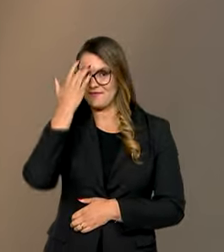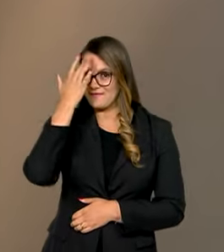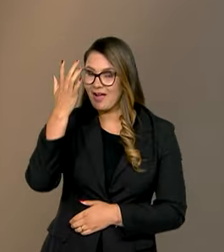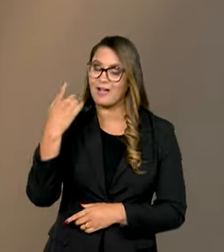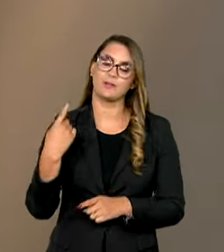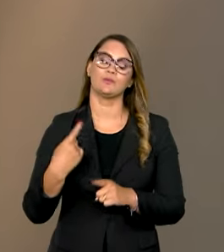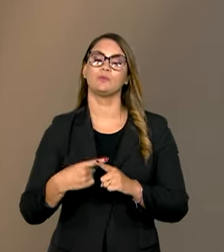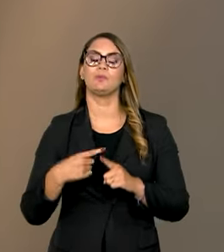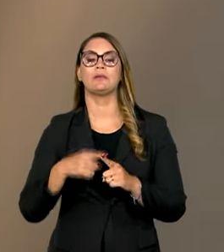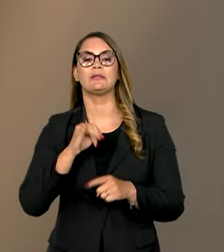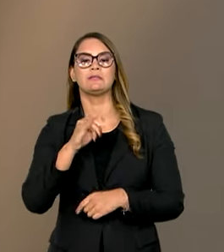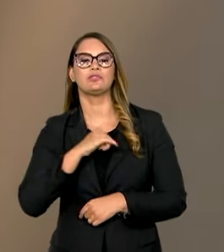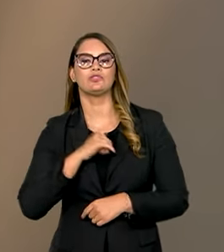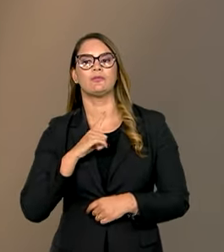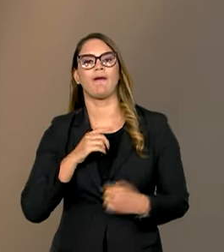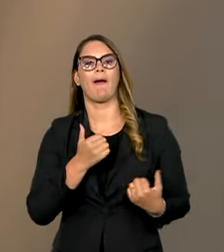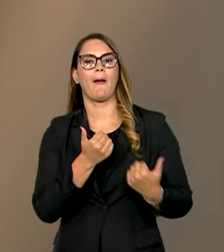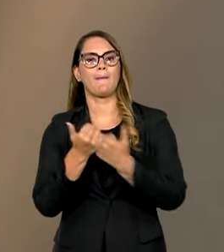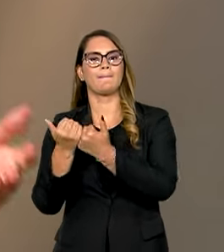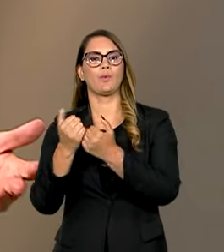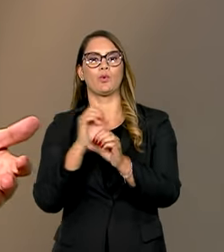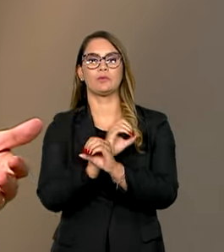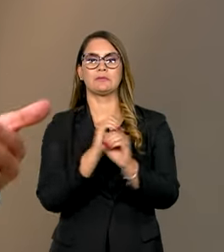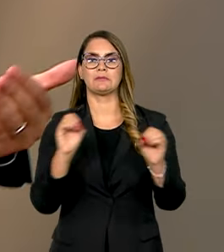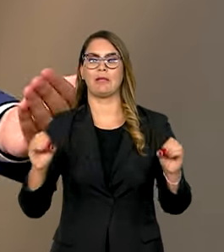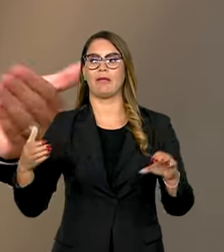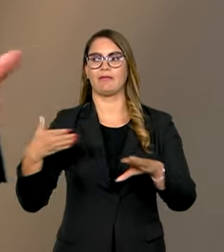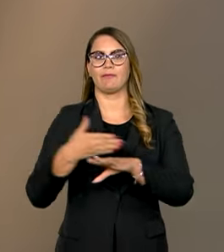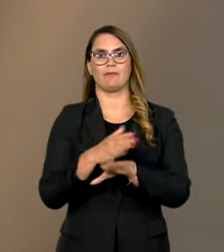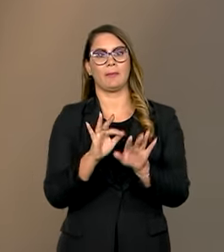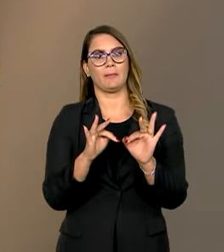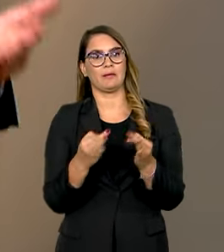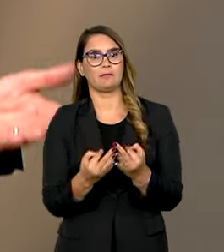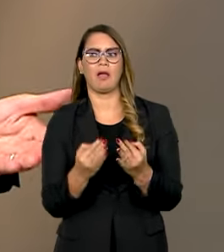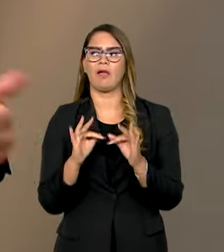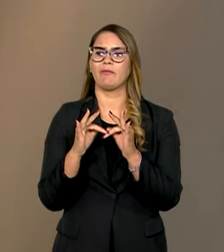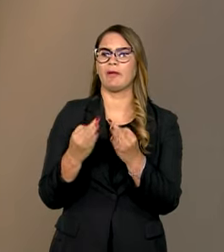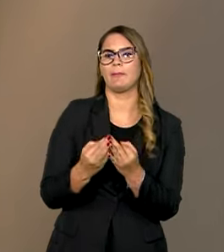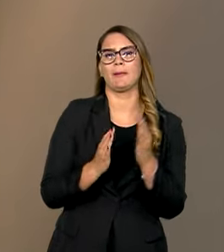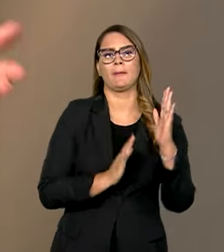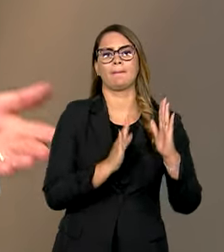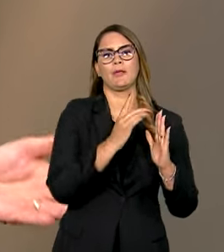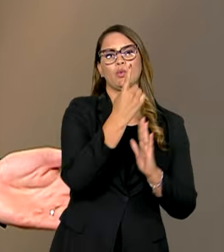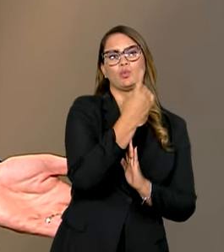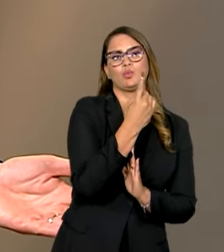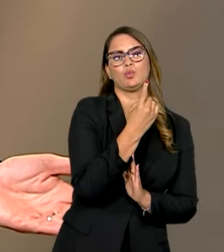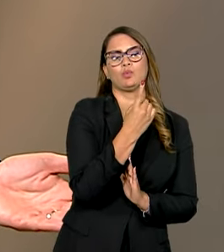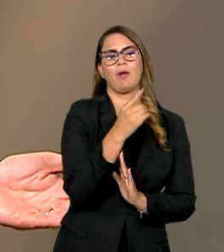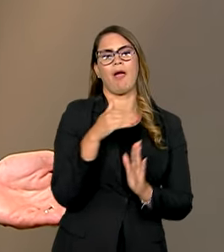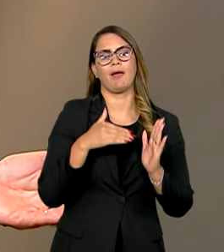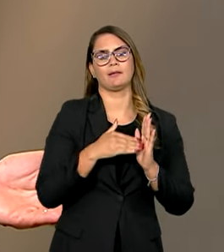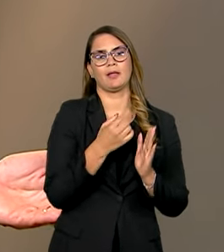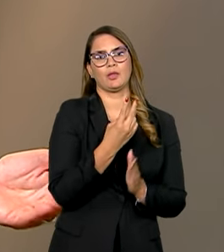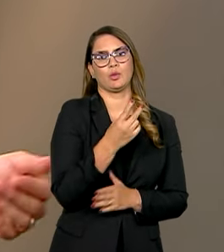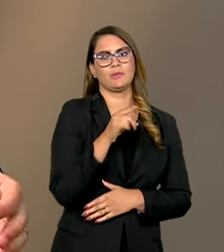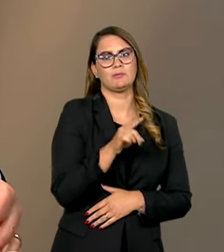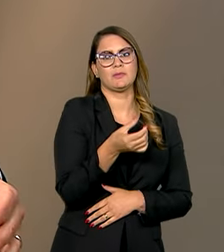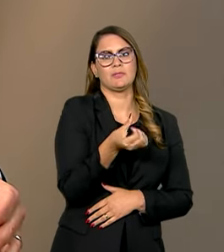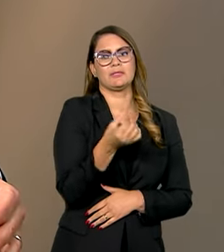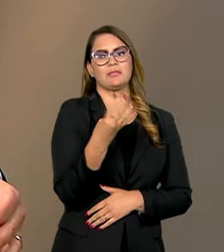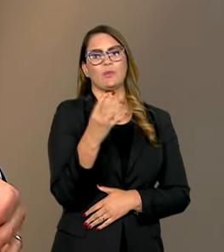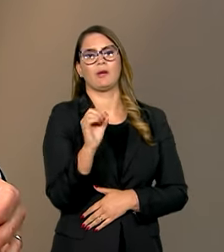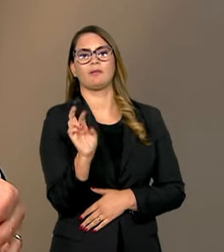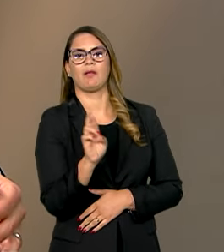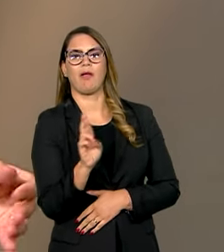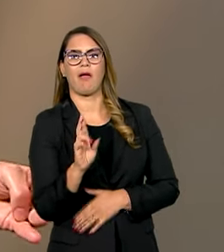Porque se tiver mais subsídios, zera a entrada das famílias e mais famílias. Famílias do faixa 1, que são aquelas famílias que ganham até R$ 2.640.